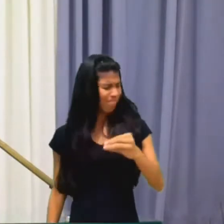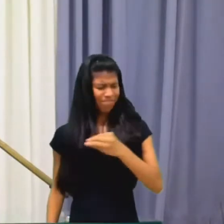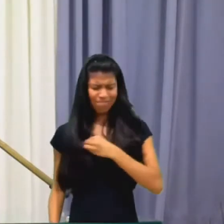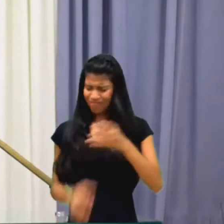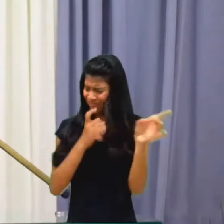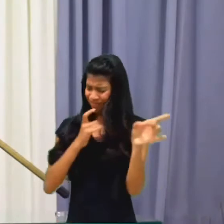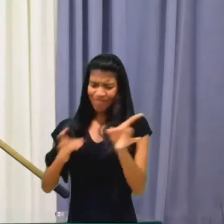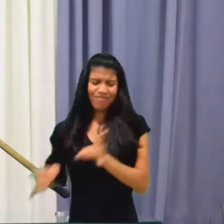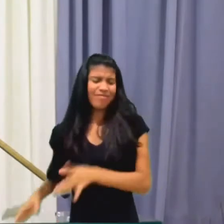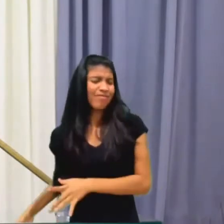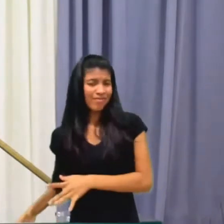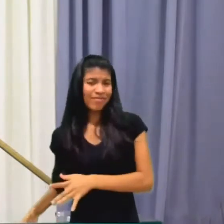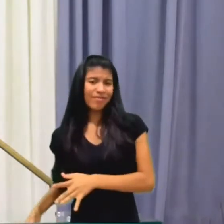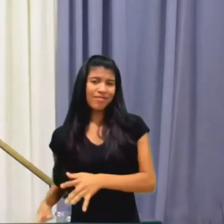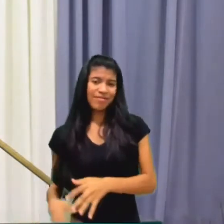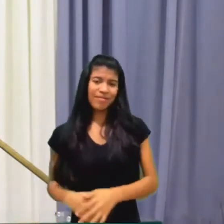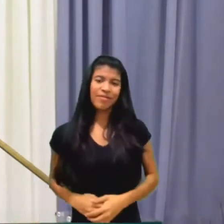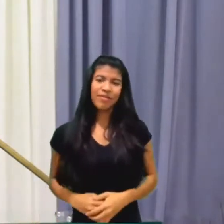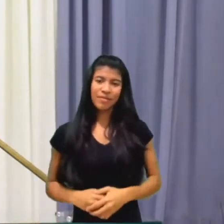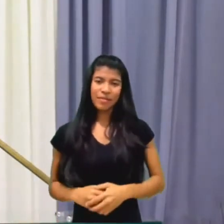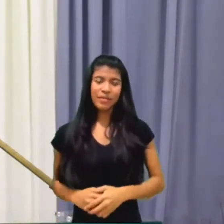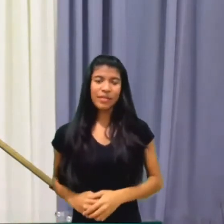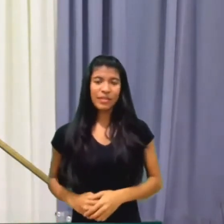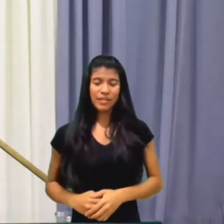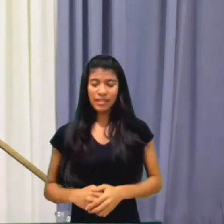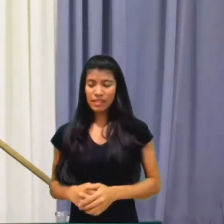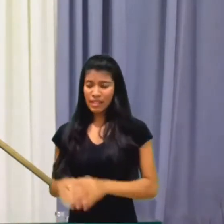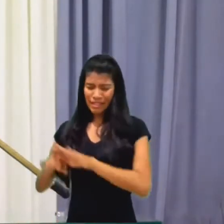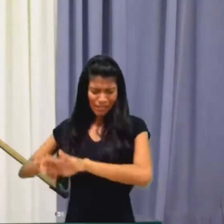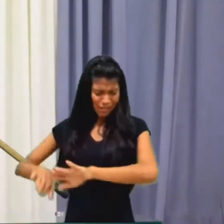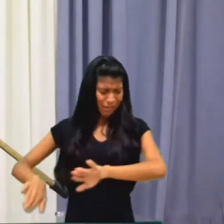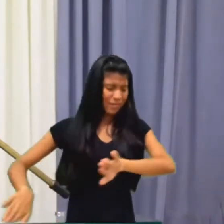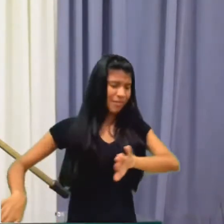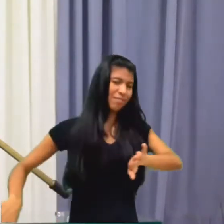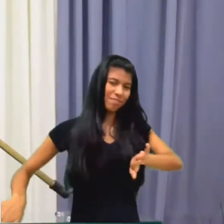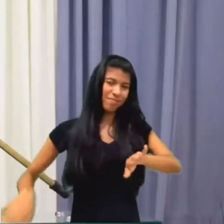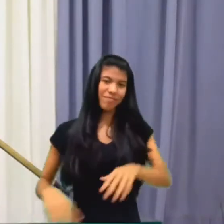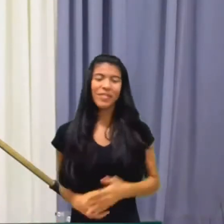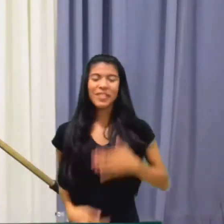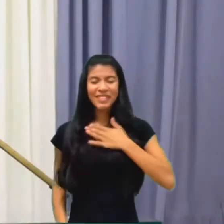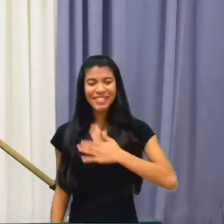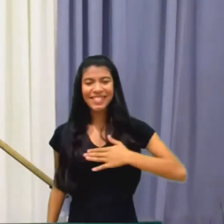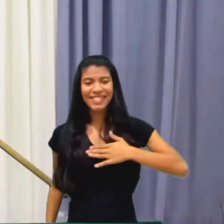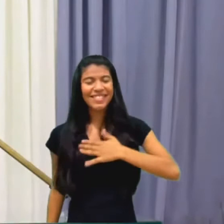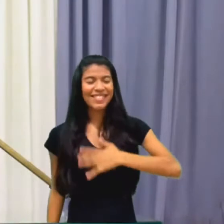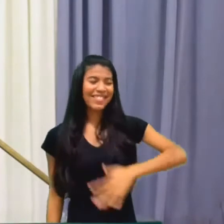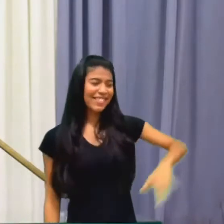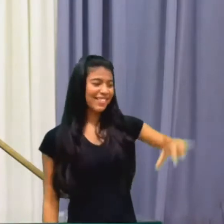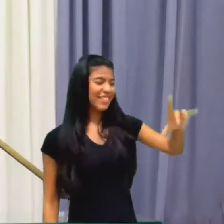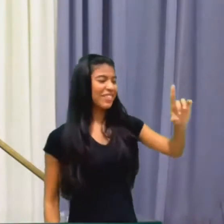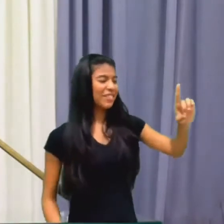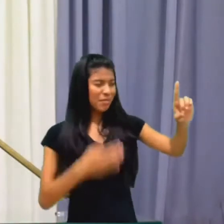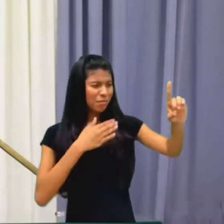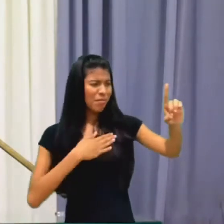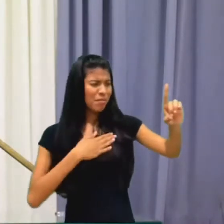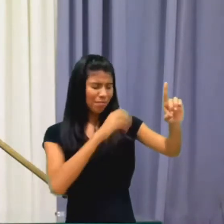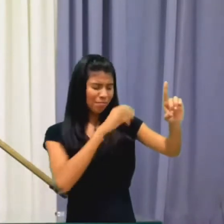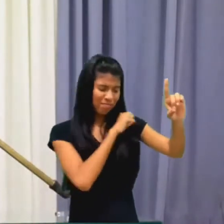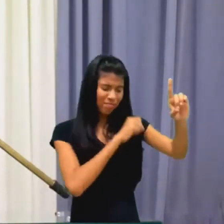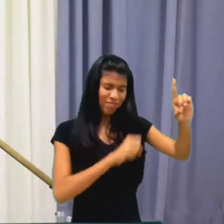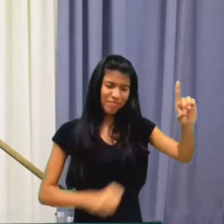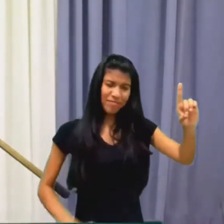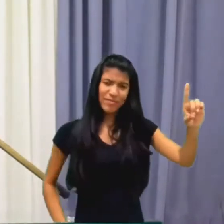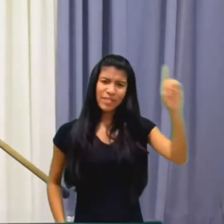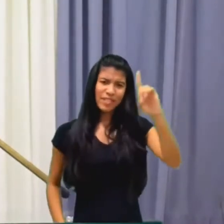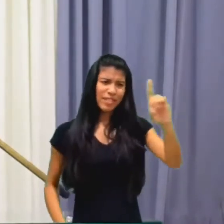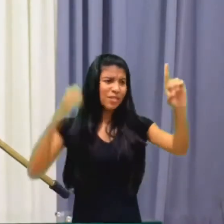deseje me desviar do mal, para agradar a Ele, que é o meu Senhor, e Deus é santo, e